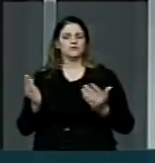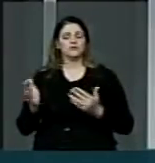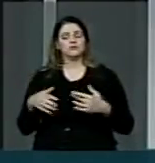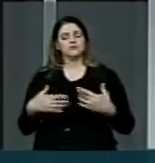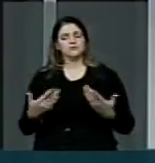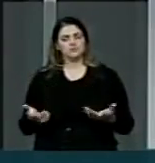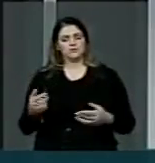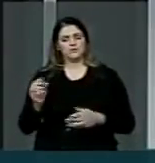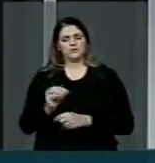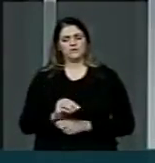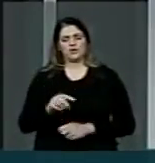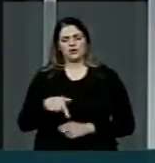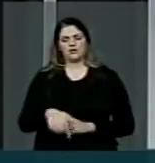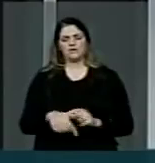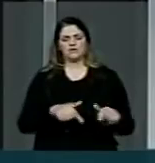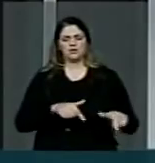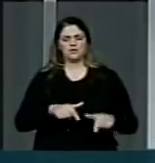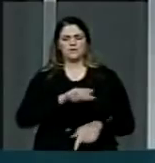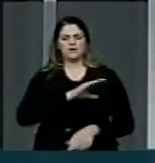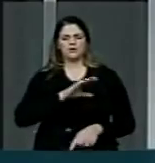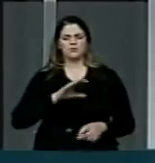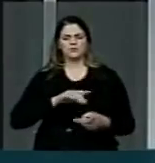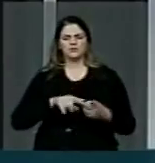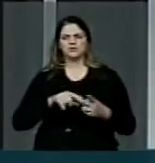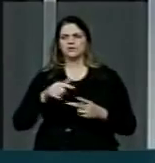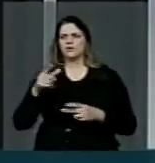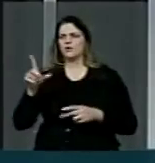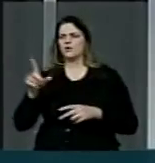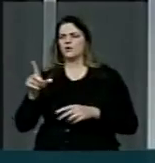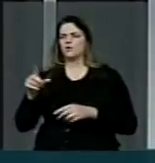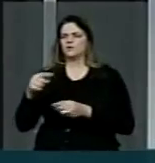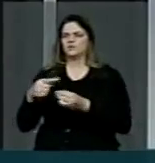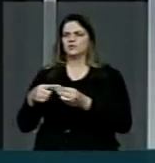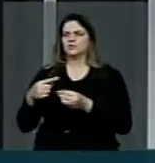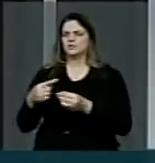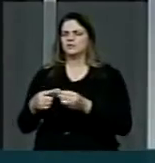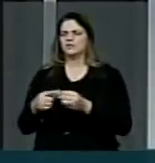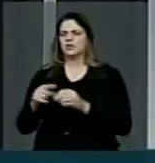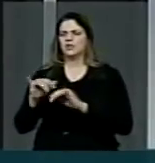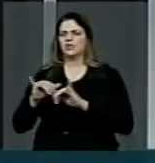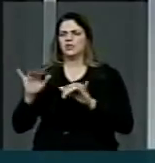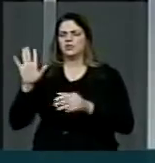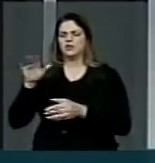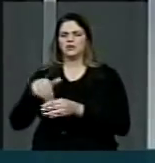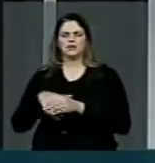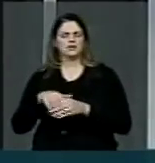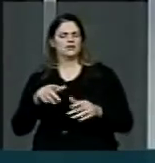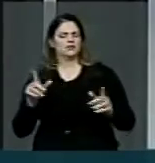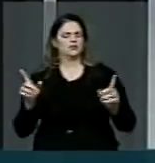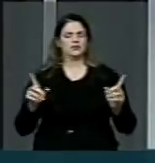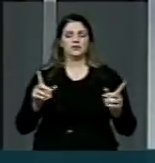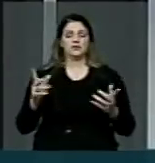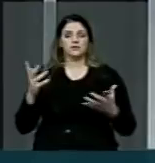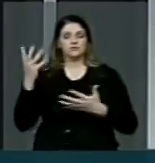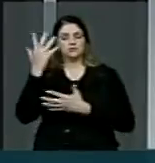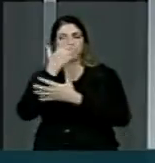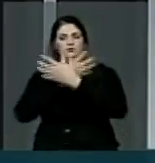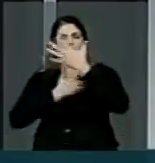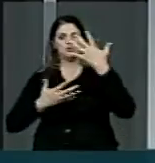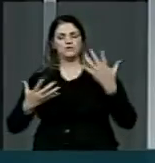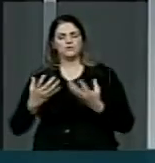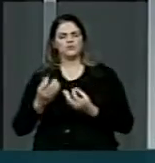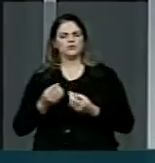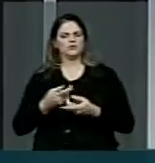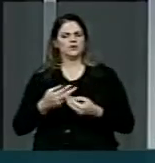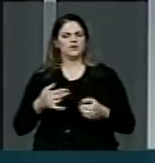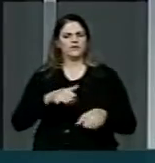faz parte de comissão. Vossas Excelências sabem o que é isso. É membro da comissão, se não comparecer, tem